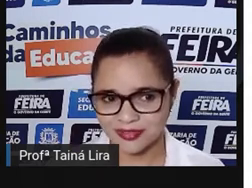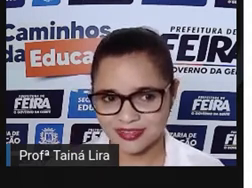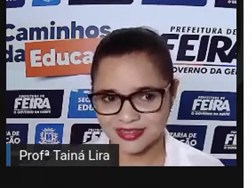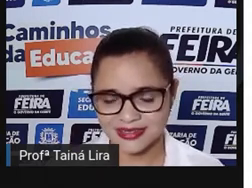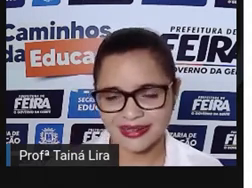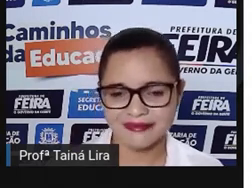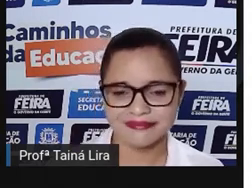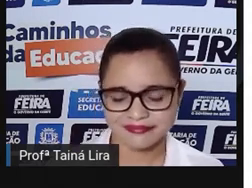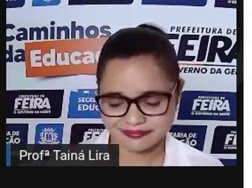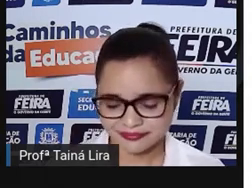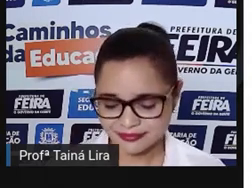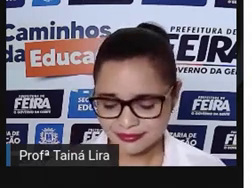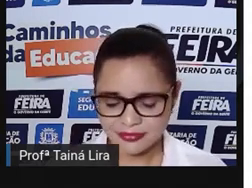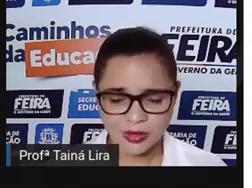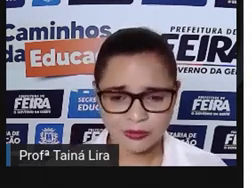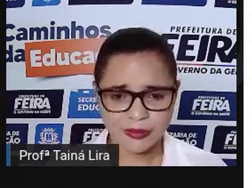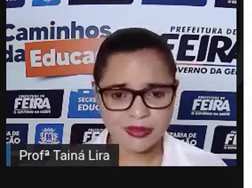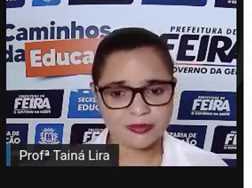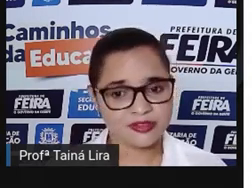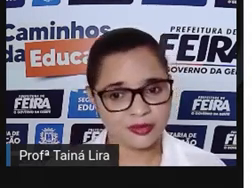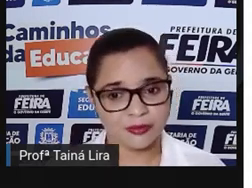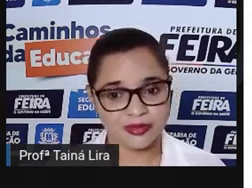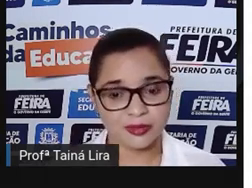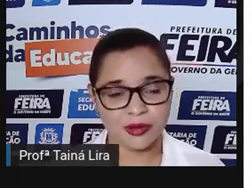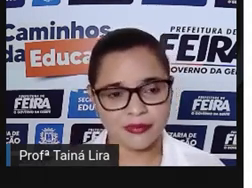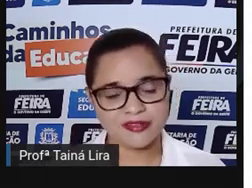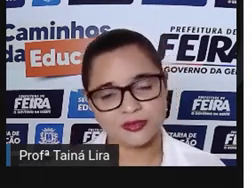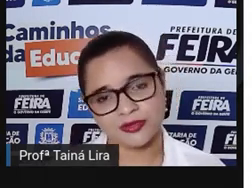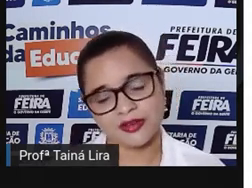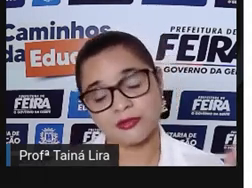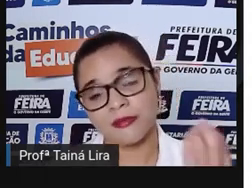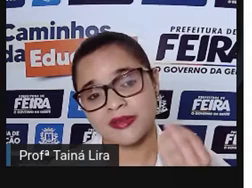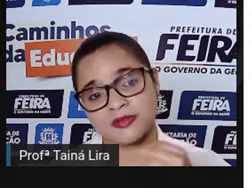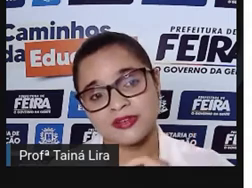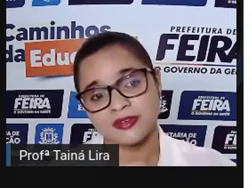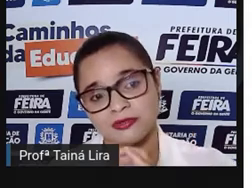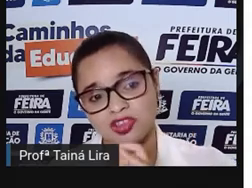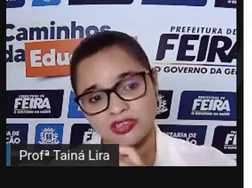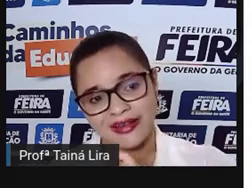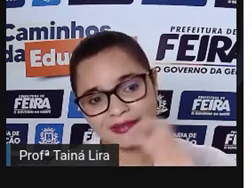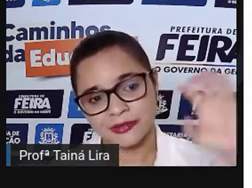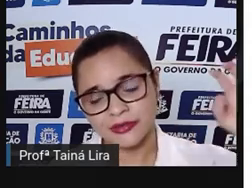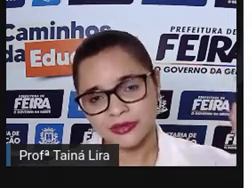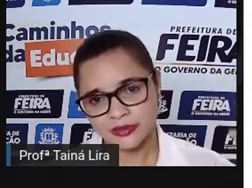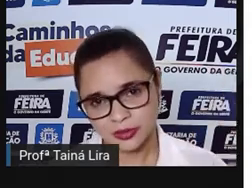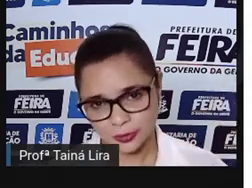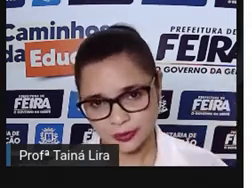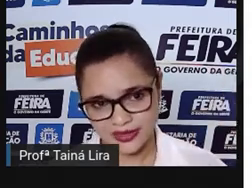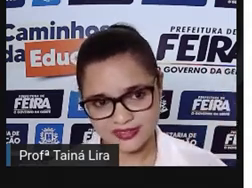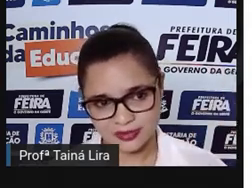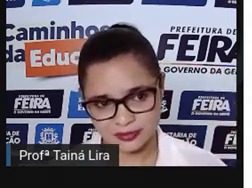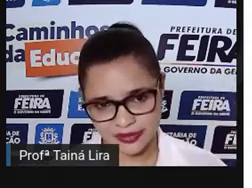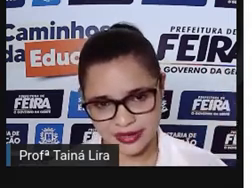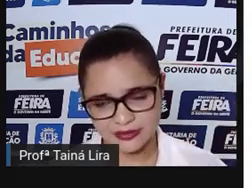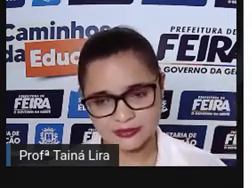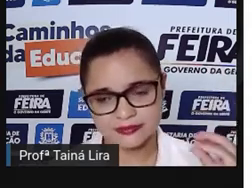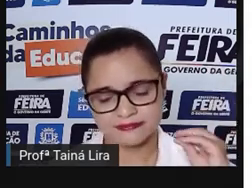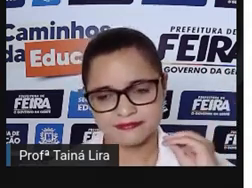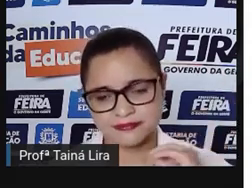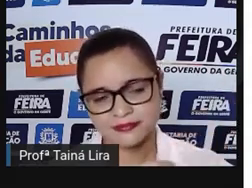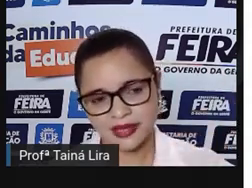com você, tá? Um amigo seu mora no Amazonas. O Amazonas é um estado do Brasil,